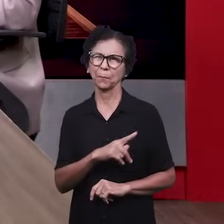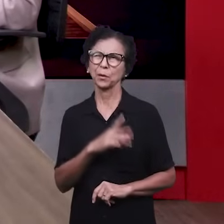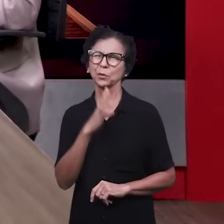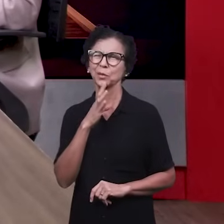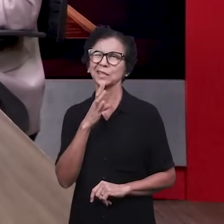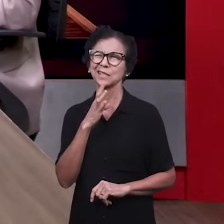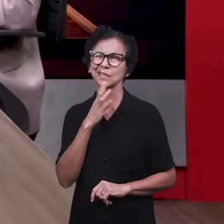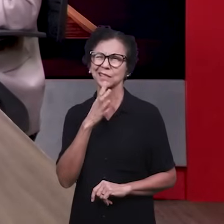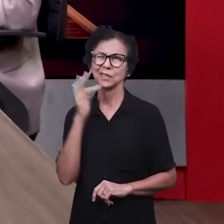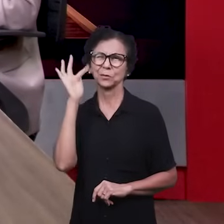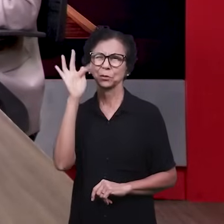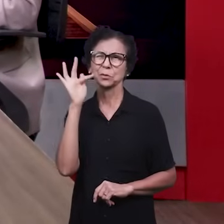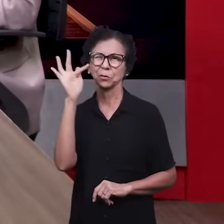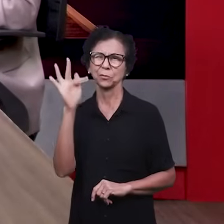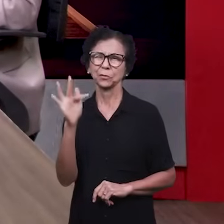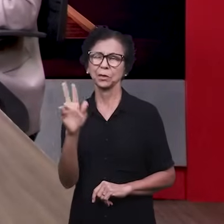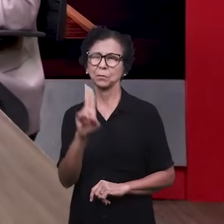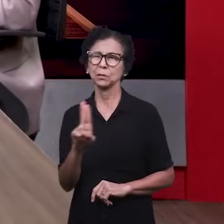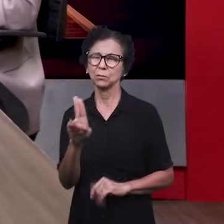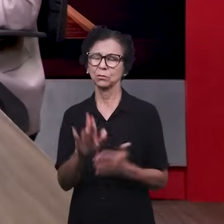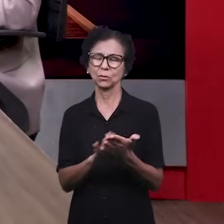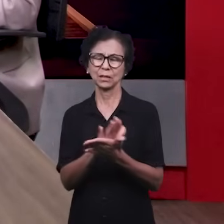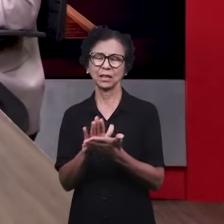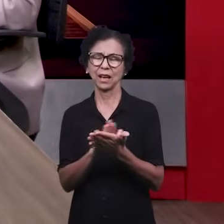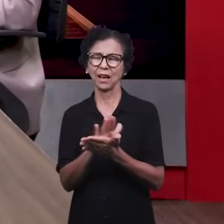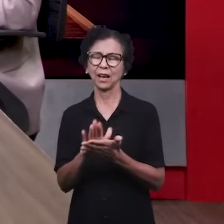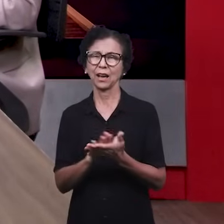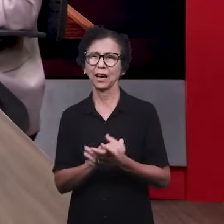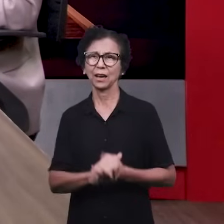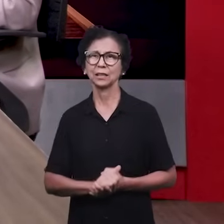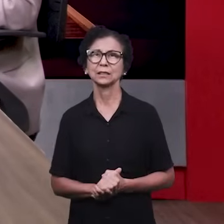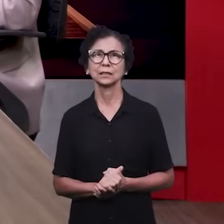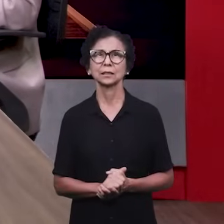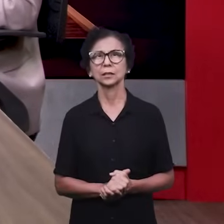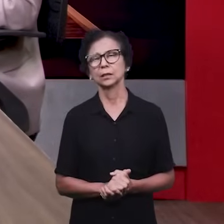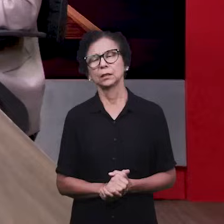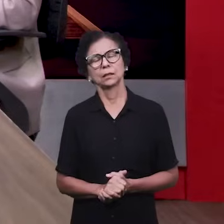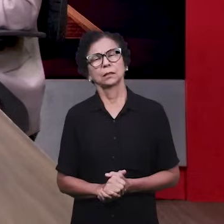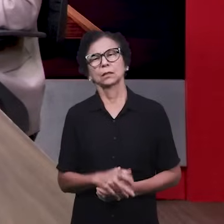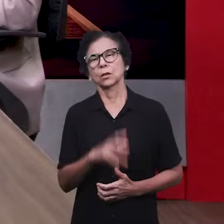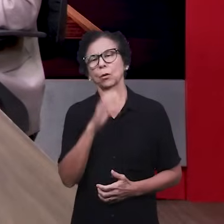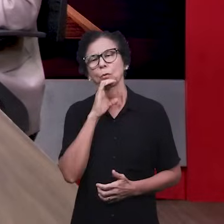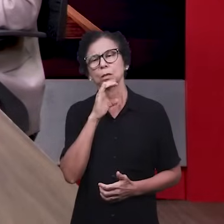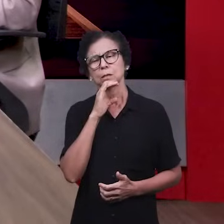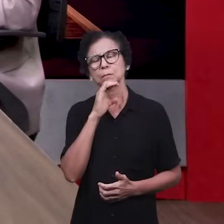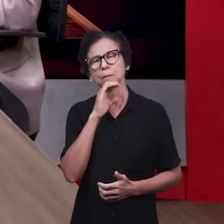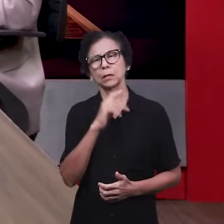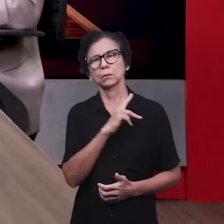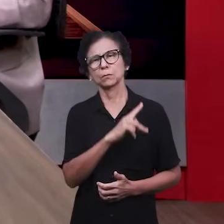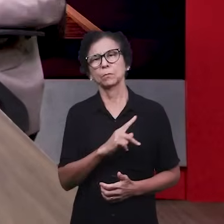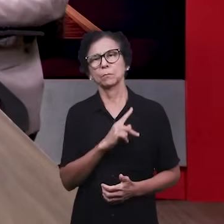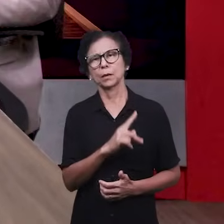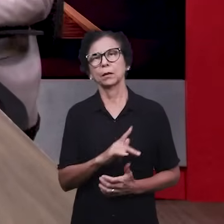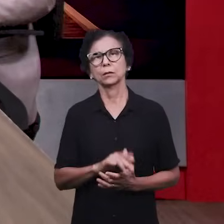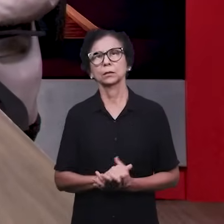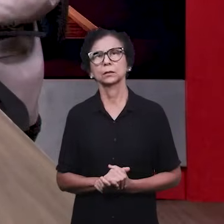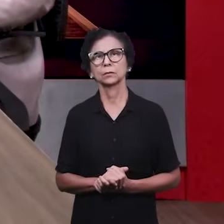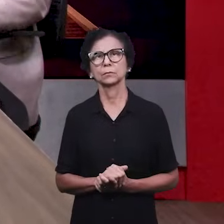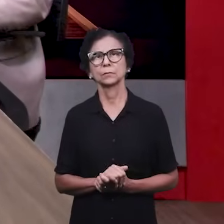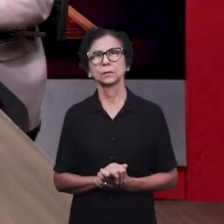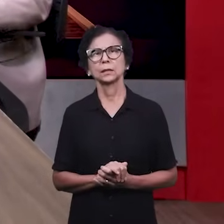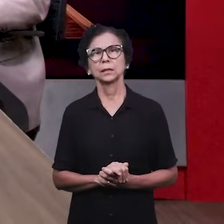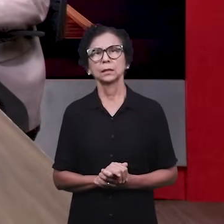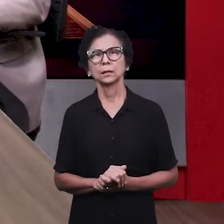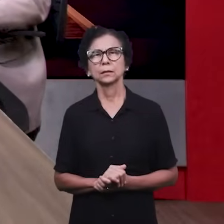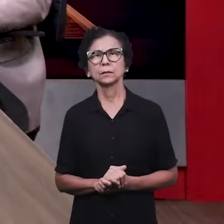Paulo, mas Paulo não usou nada disso, né? Não usou de filosofias para convencimento. Uma vez que conversão é